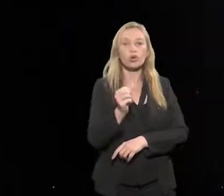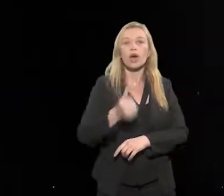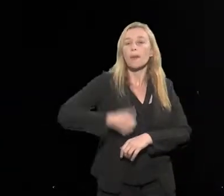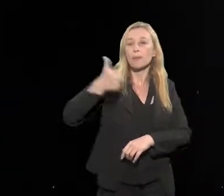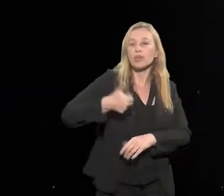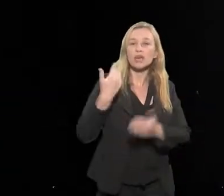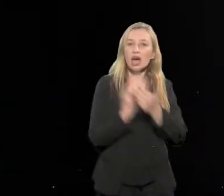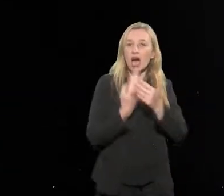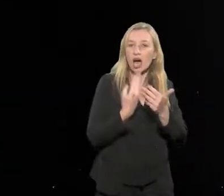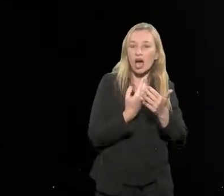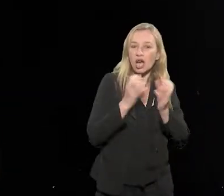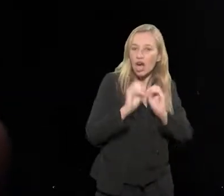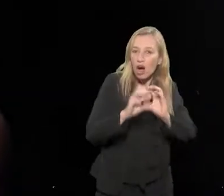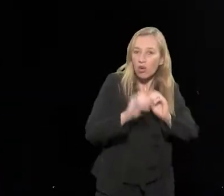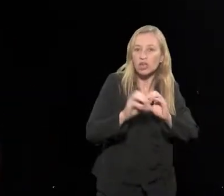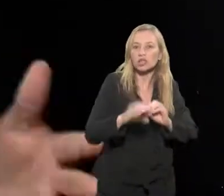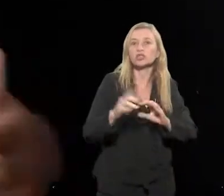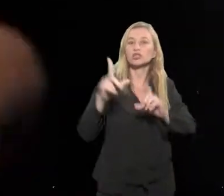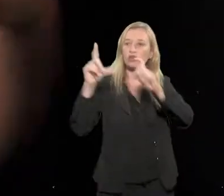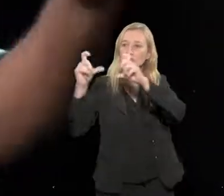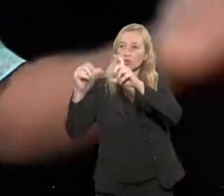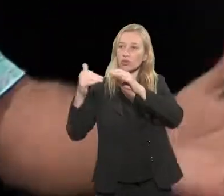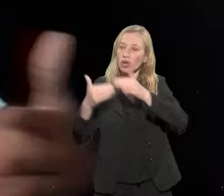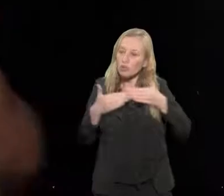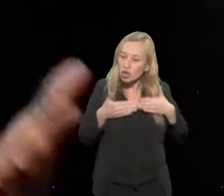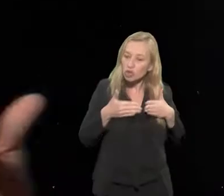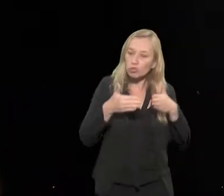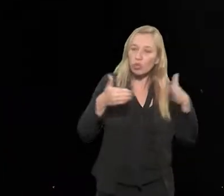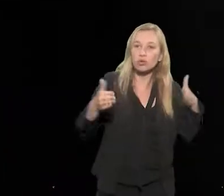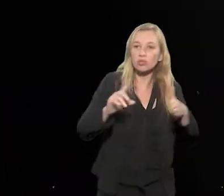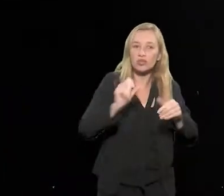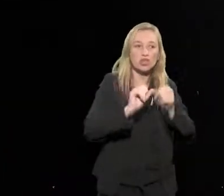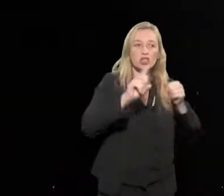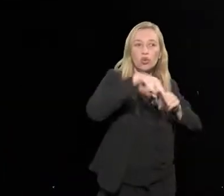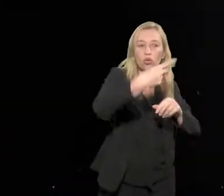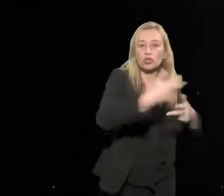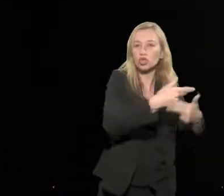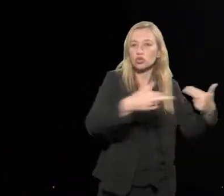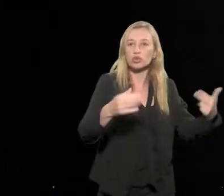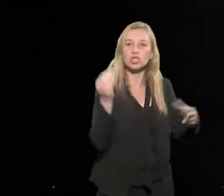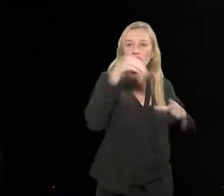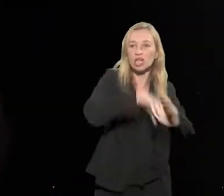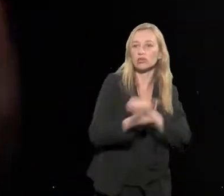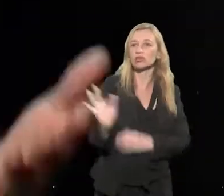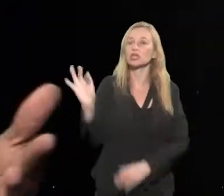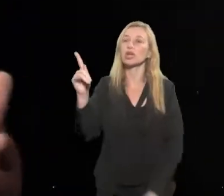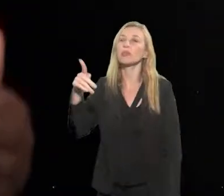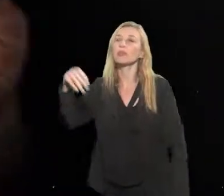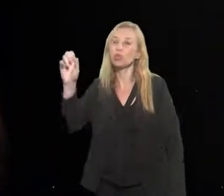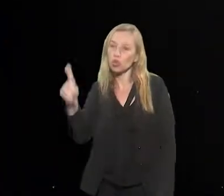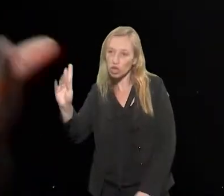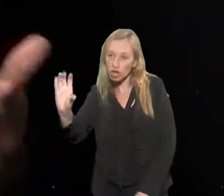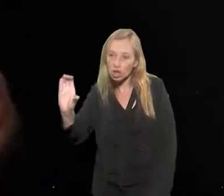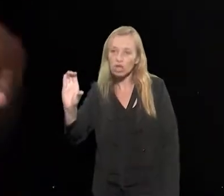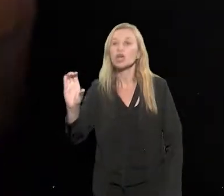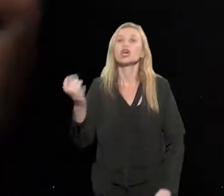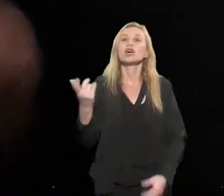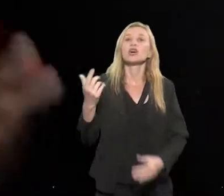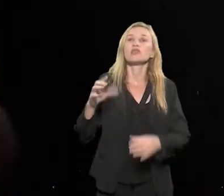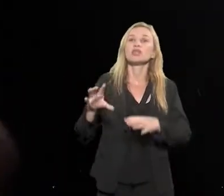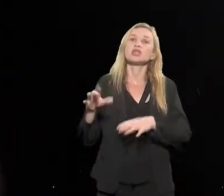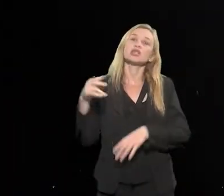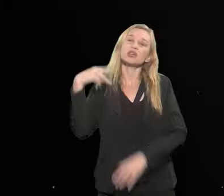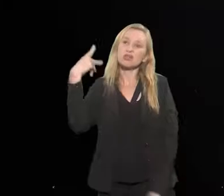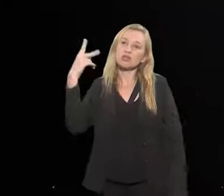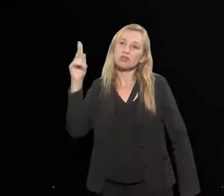aula que eu fiz ali de fotografia, ali já me abriu as portas para fazer outras coisas dentro da PUC, começar como ouvinte, prestar o